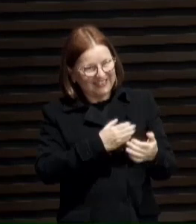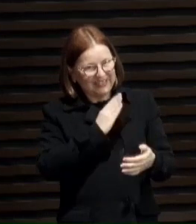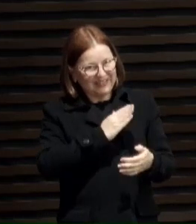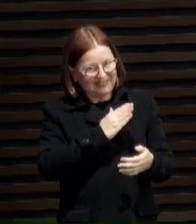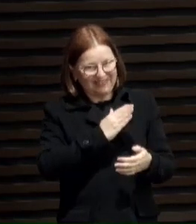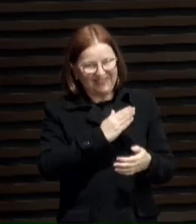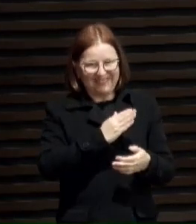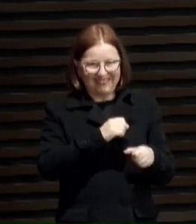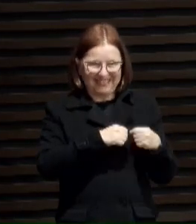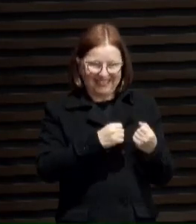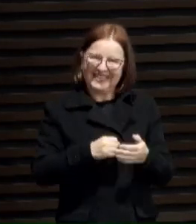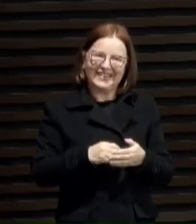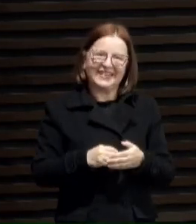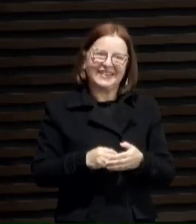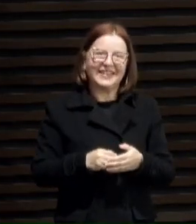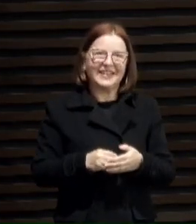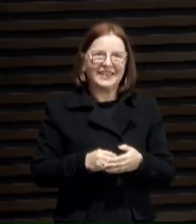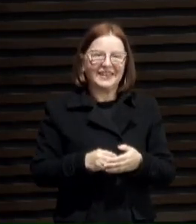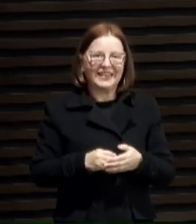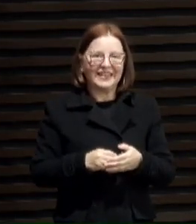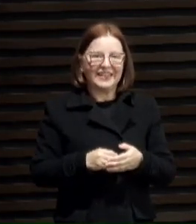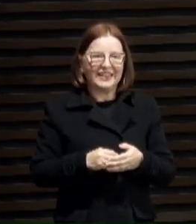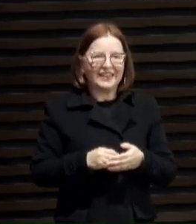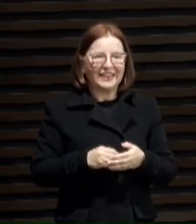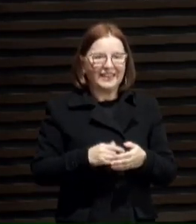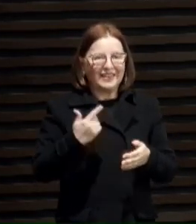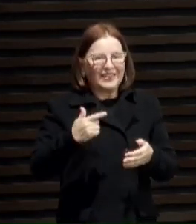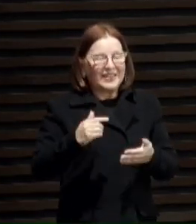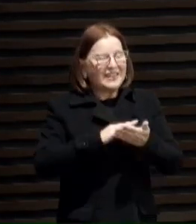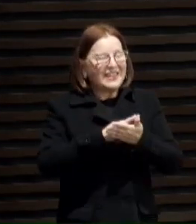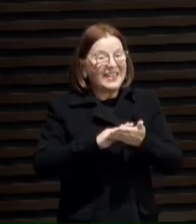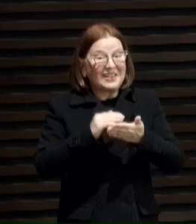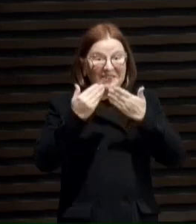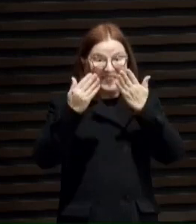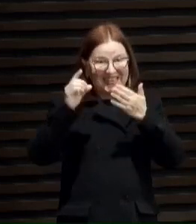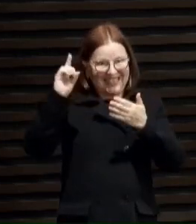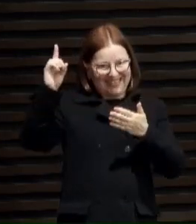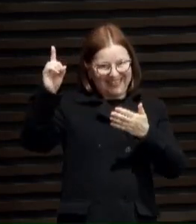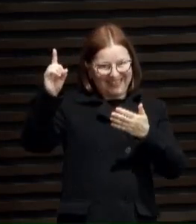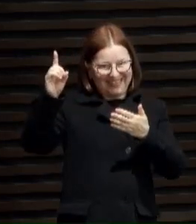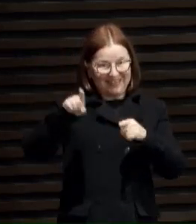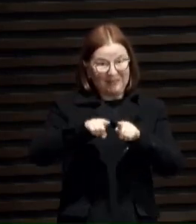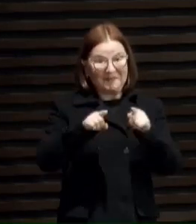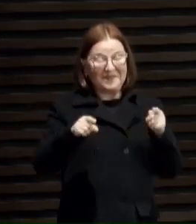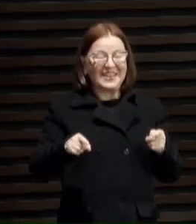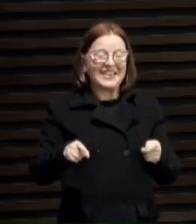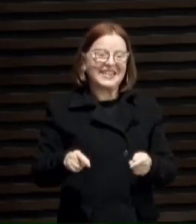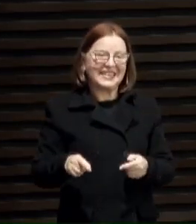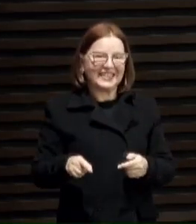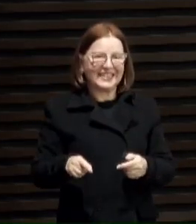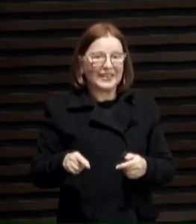quebrantado. Nós não temos nada a oferecer ao Senhor que lhe agrade, mas mesmo assim Ele